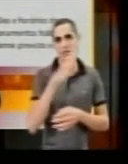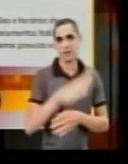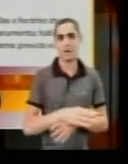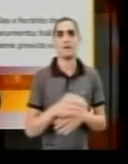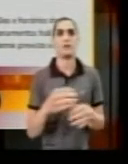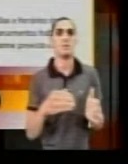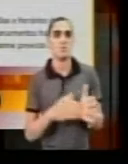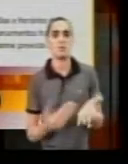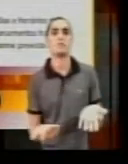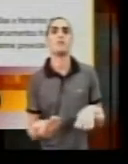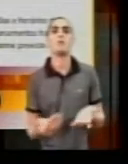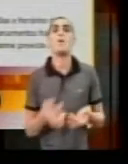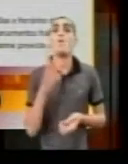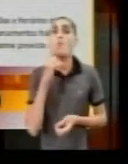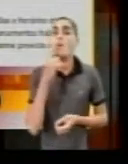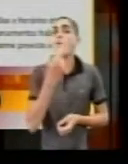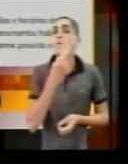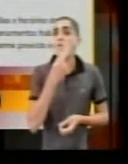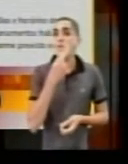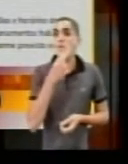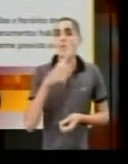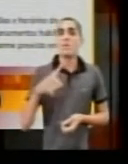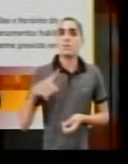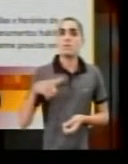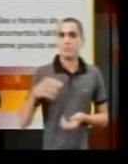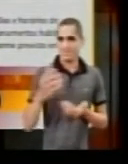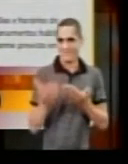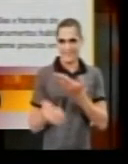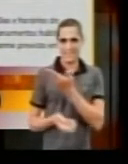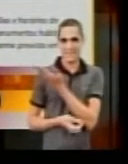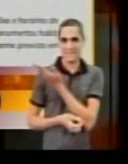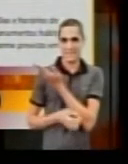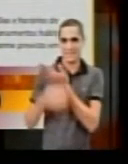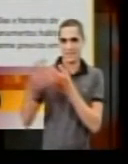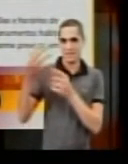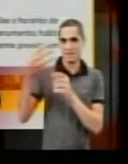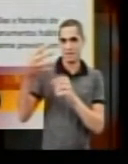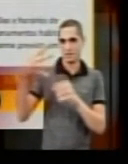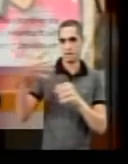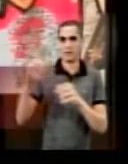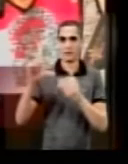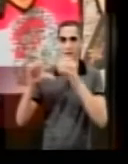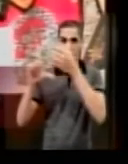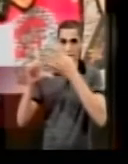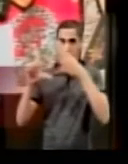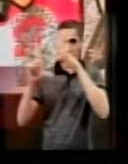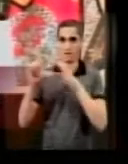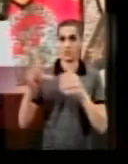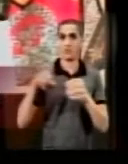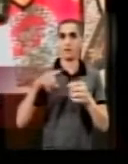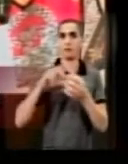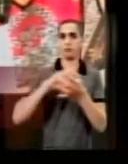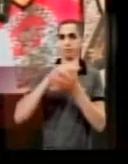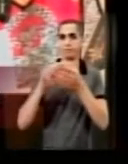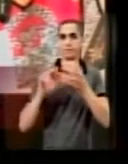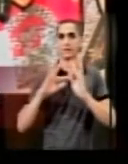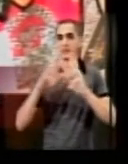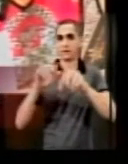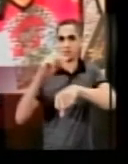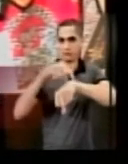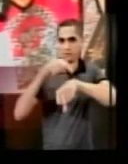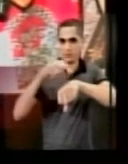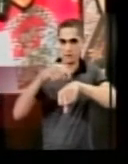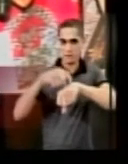restaurantes ficou com o horário do meio-dia às 16 e das 18 às 22. Os